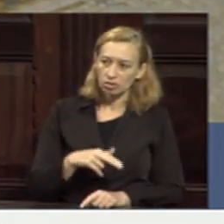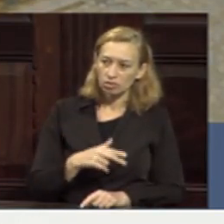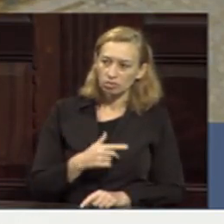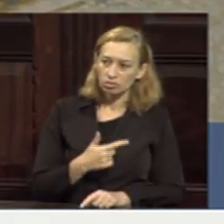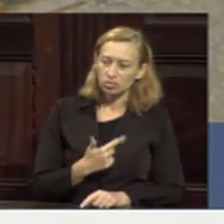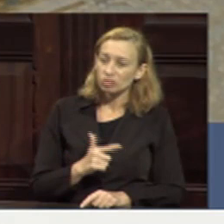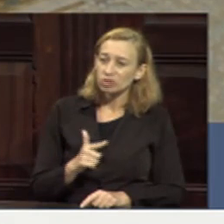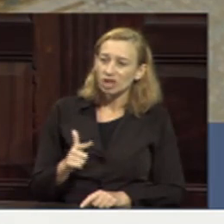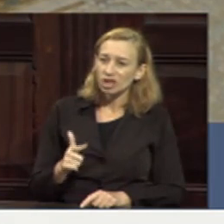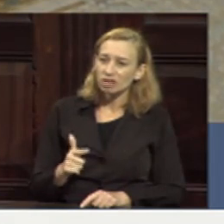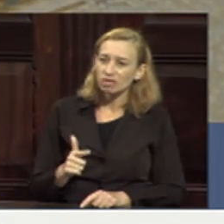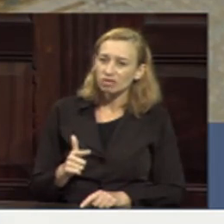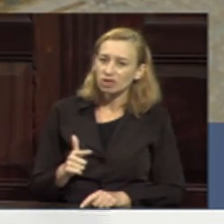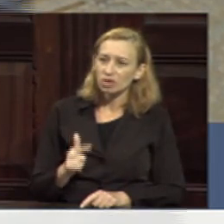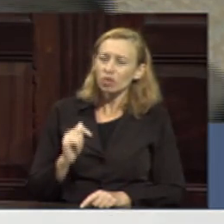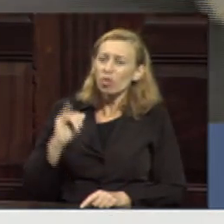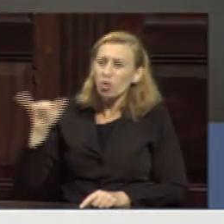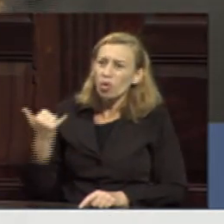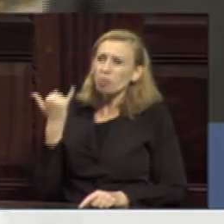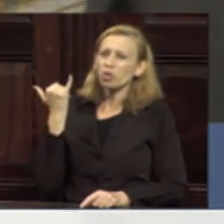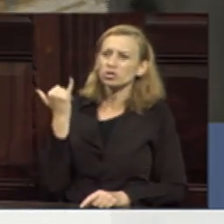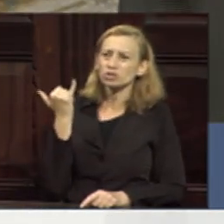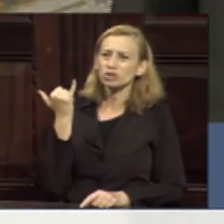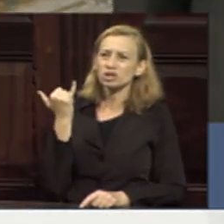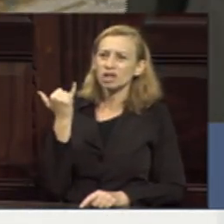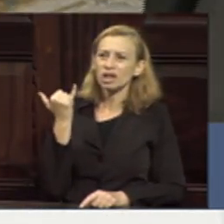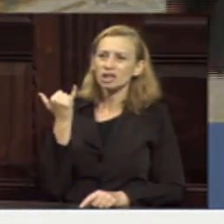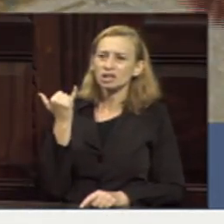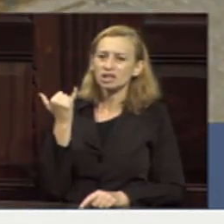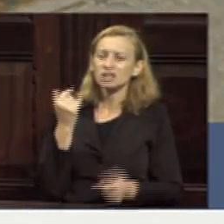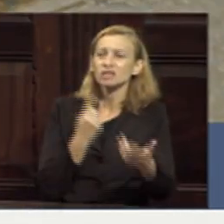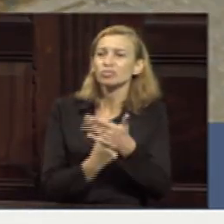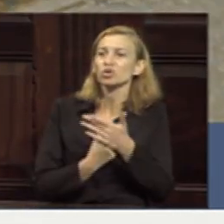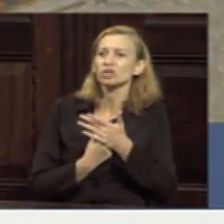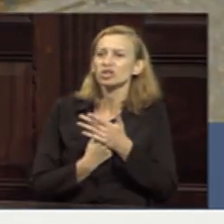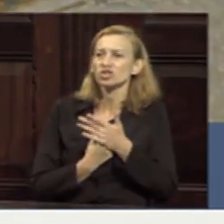sem nenhuma oportunidade de se defenderem,